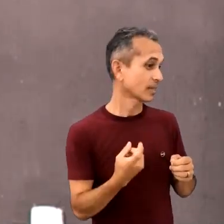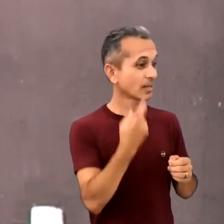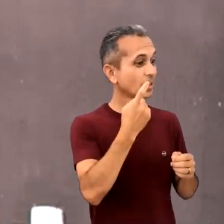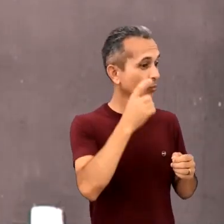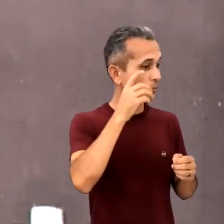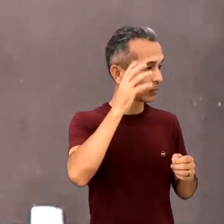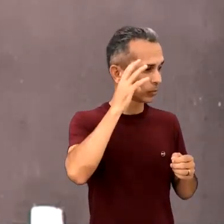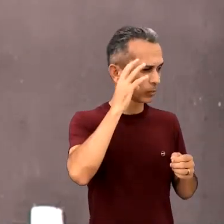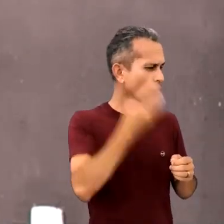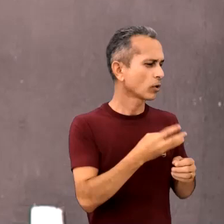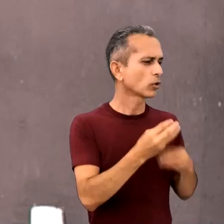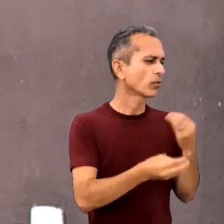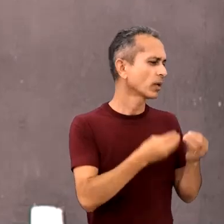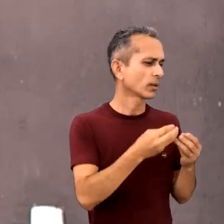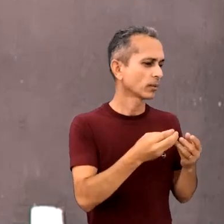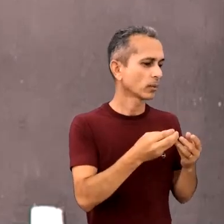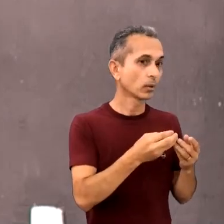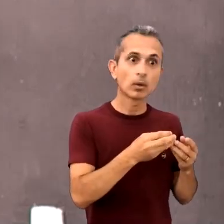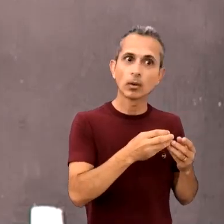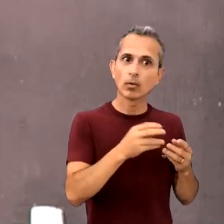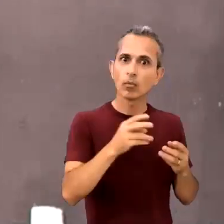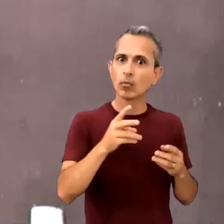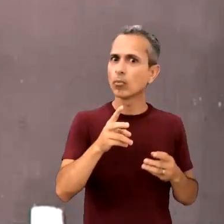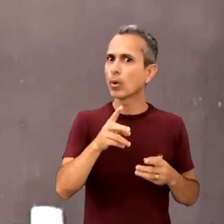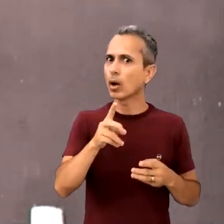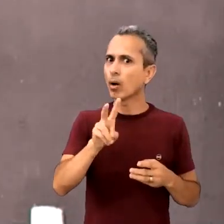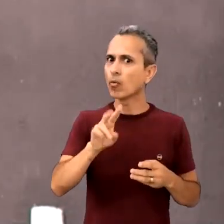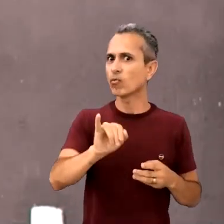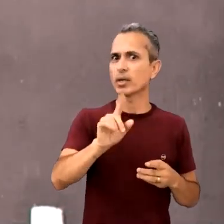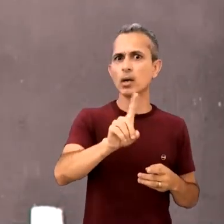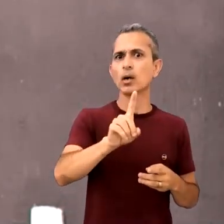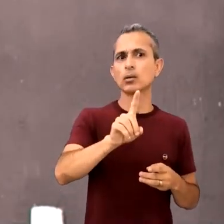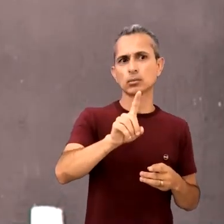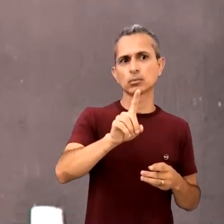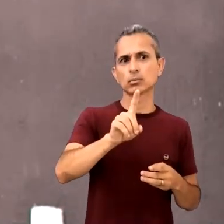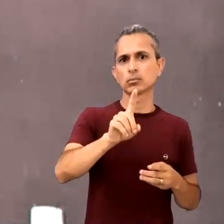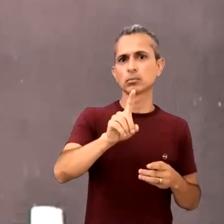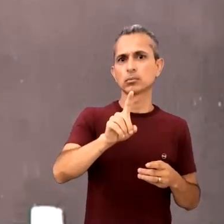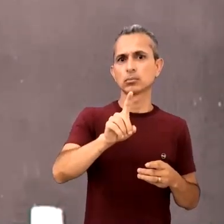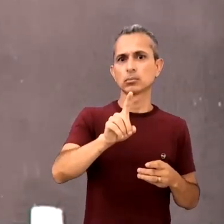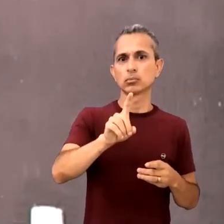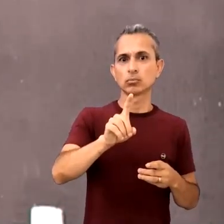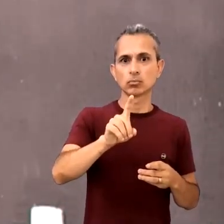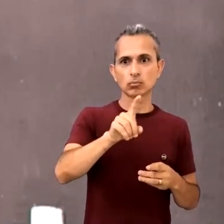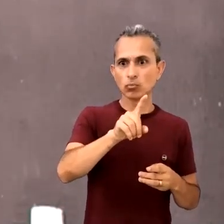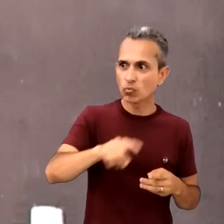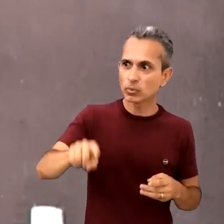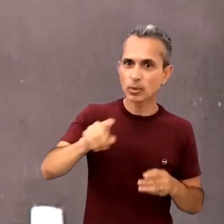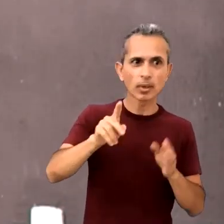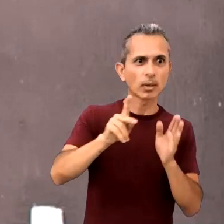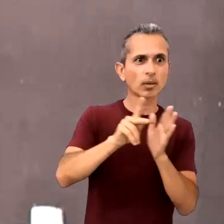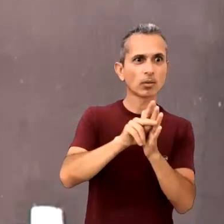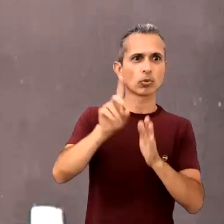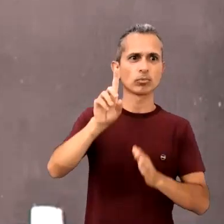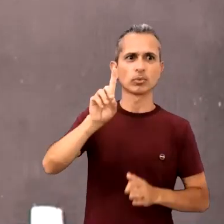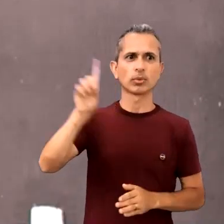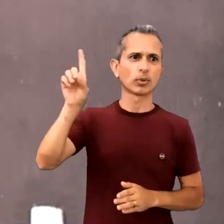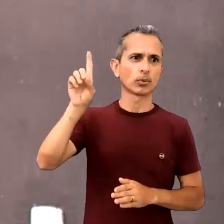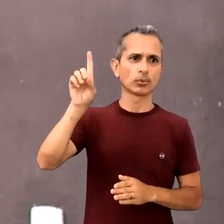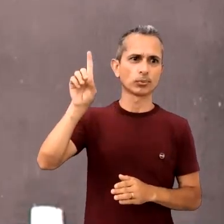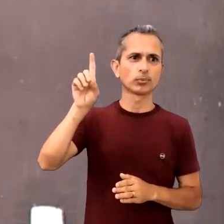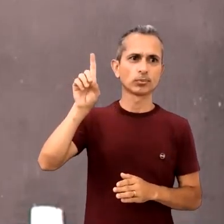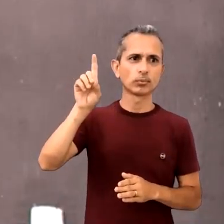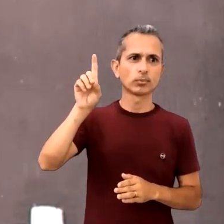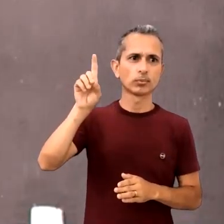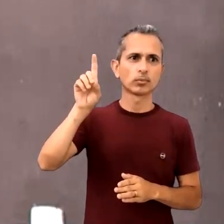não vá. Não vá. Você pertence a Deus. Você